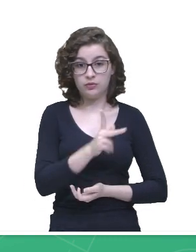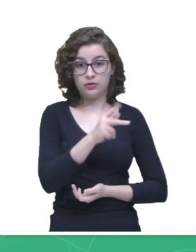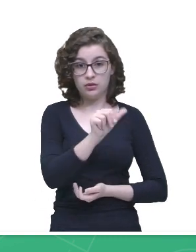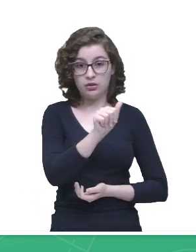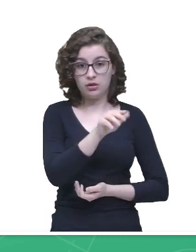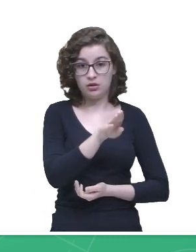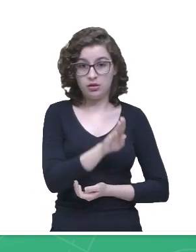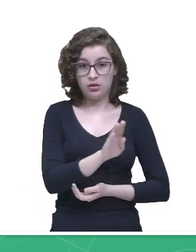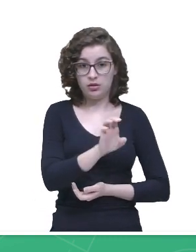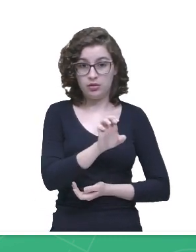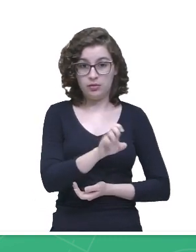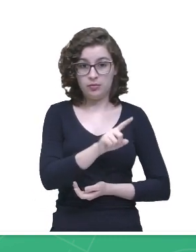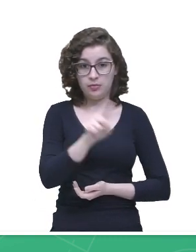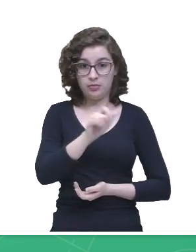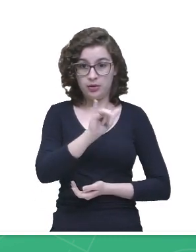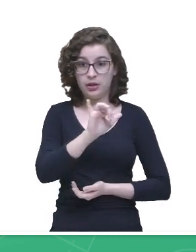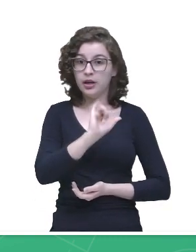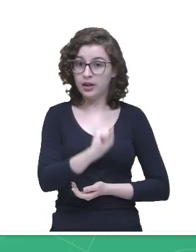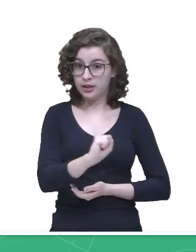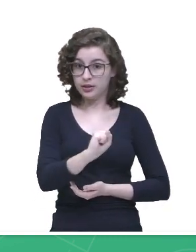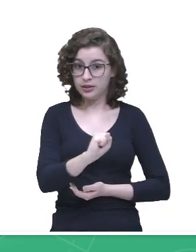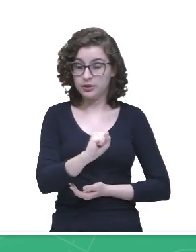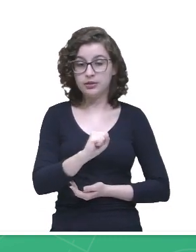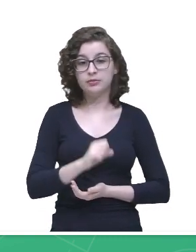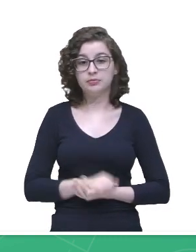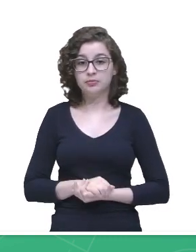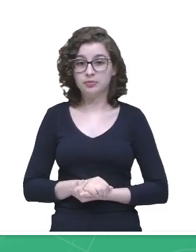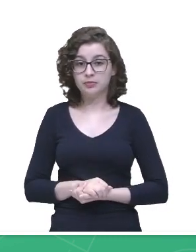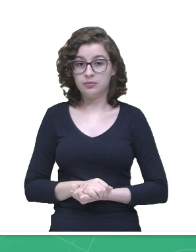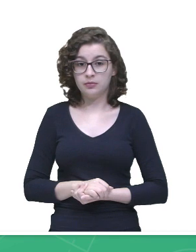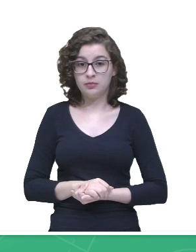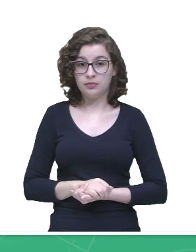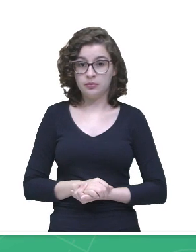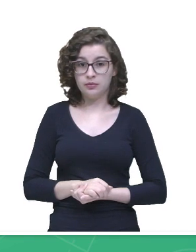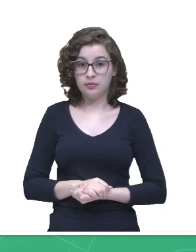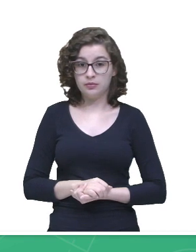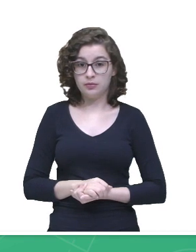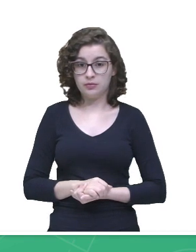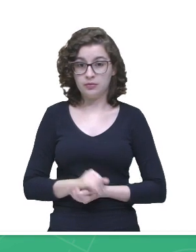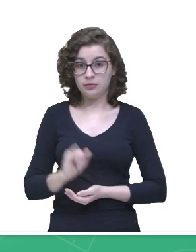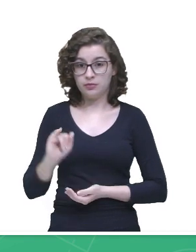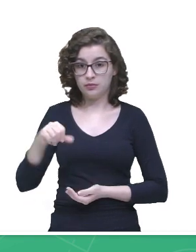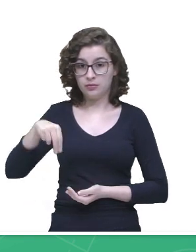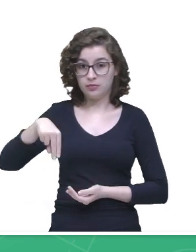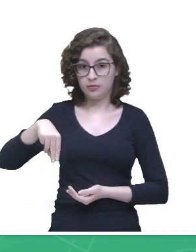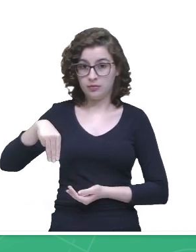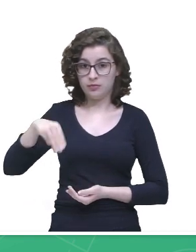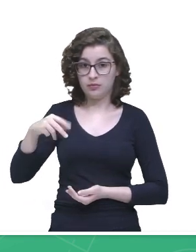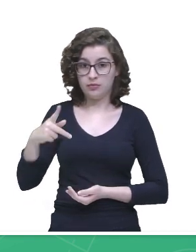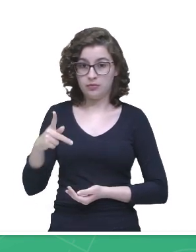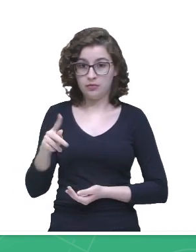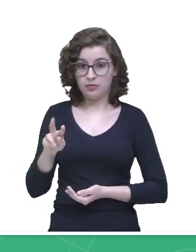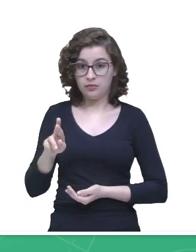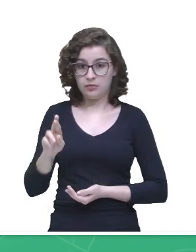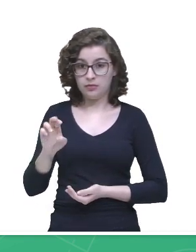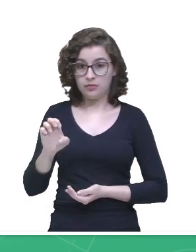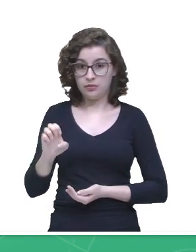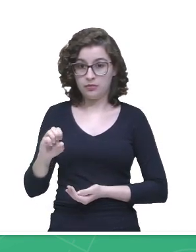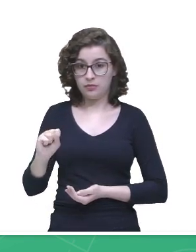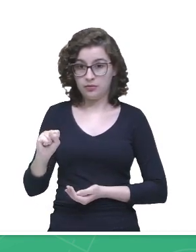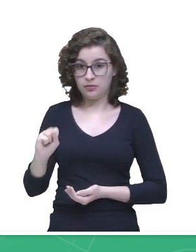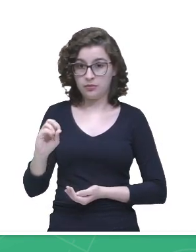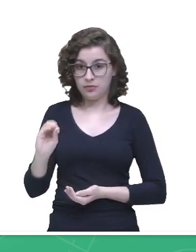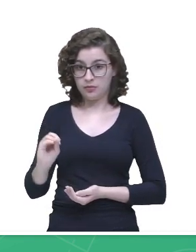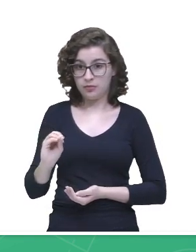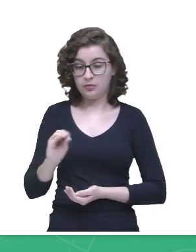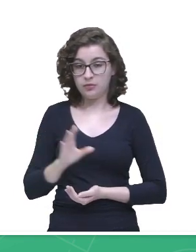com vosotros. Habéis, vou escrever aqui embaixo, tá? Habéis impreso, que é o verbo imprimir, né?